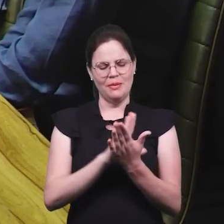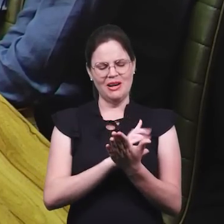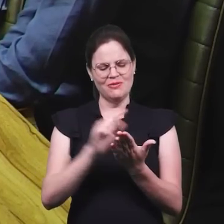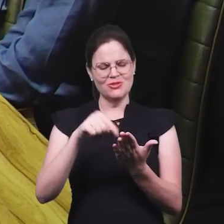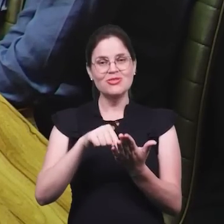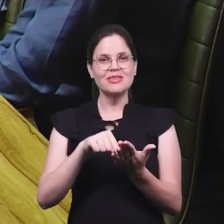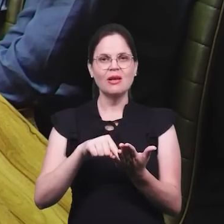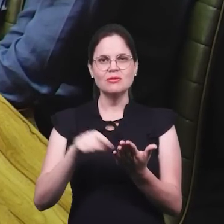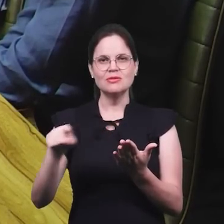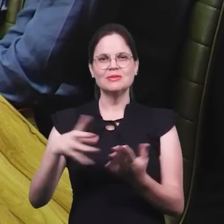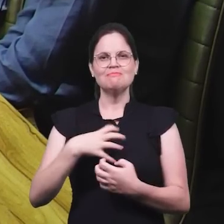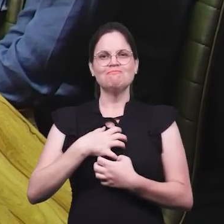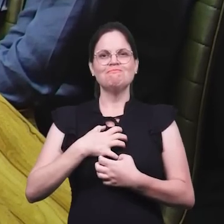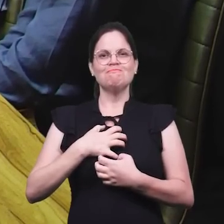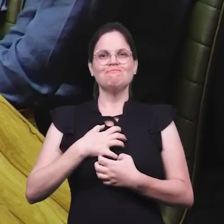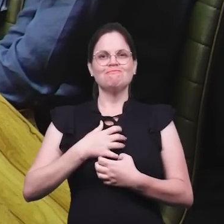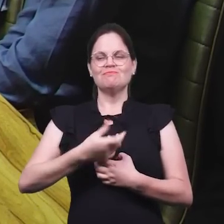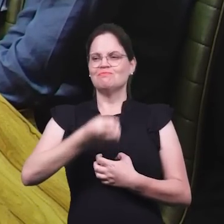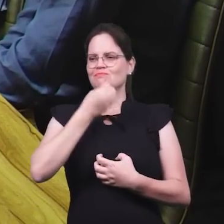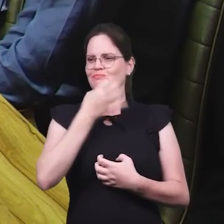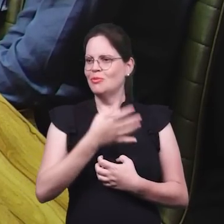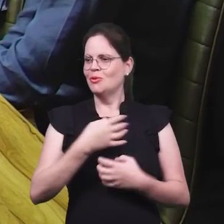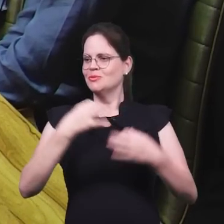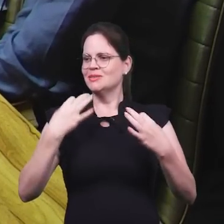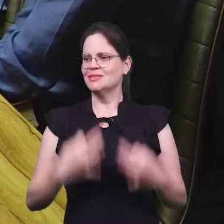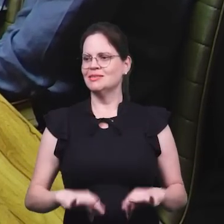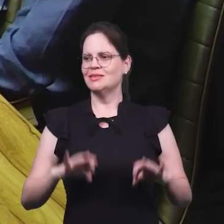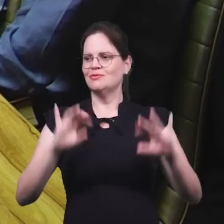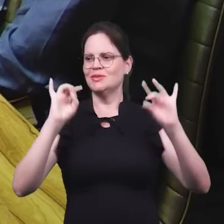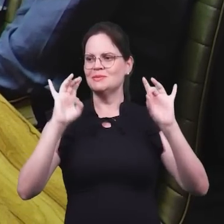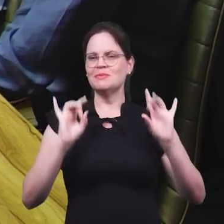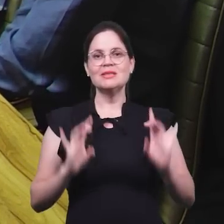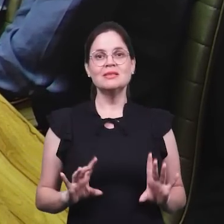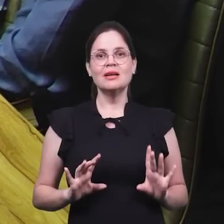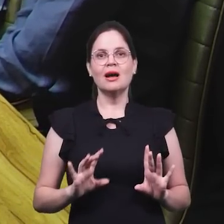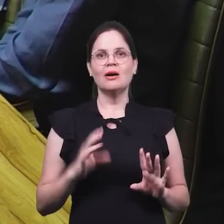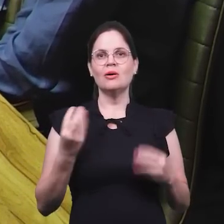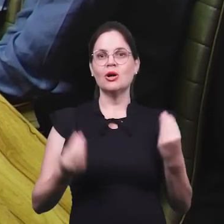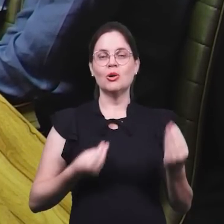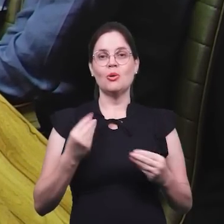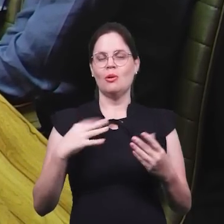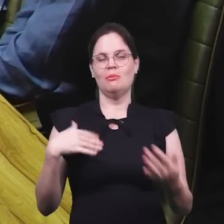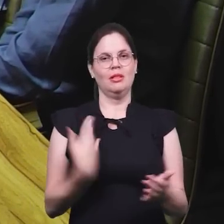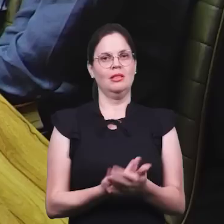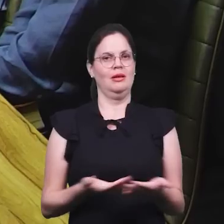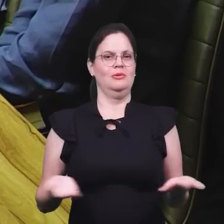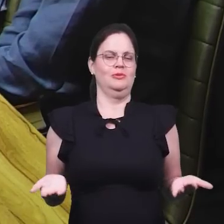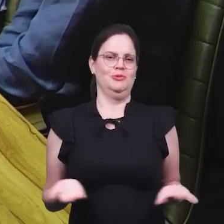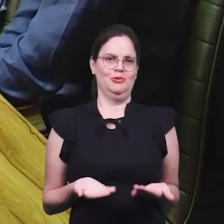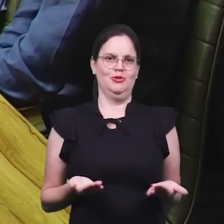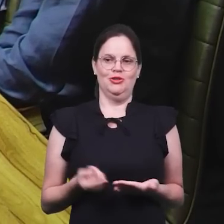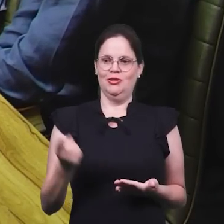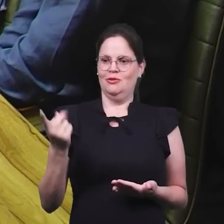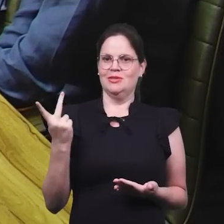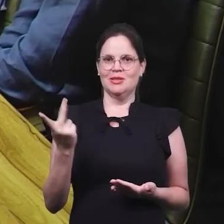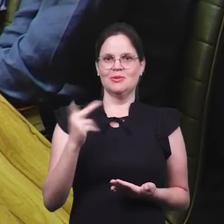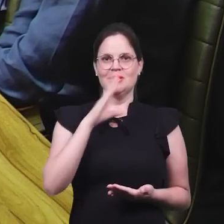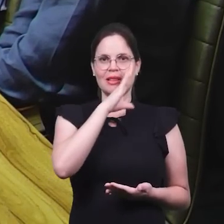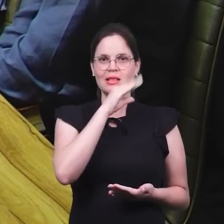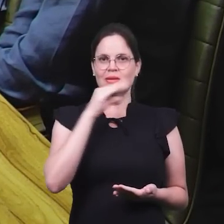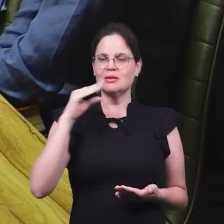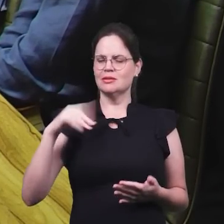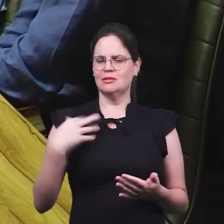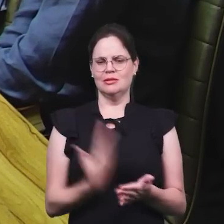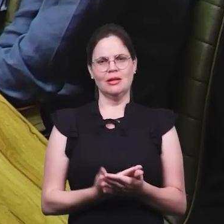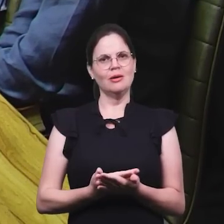tanto sentido, né? Como foi especial e como vocês podem estar trazendo isso até hoje, estando adolescentes, sendo